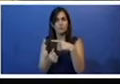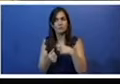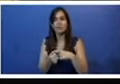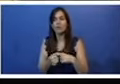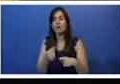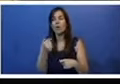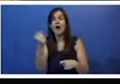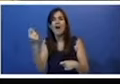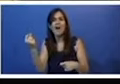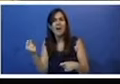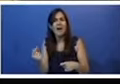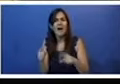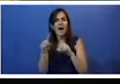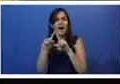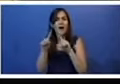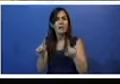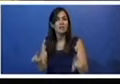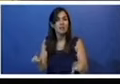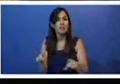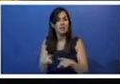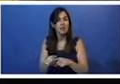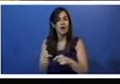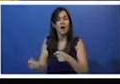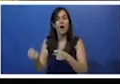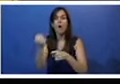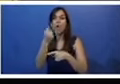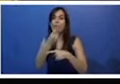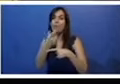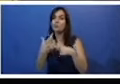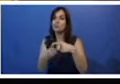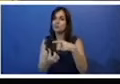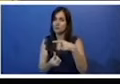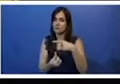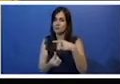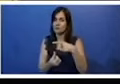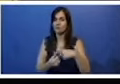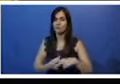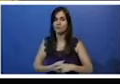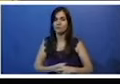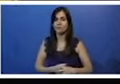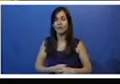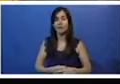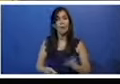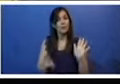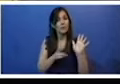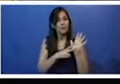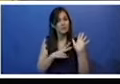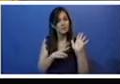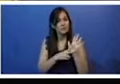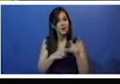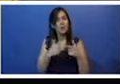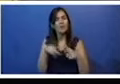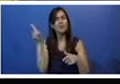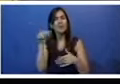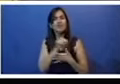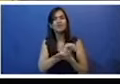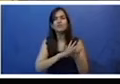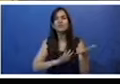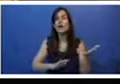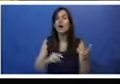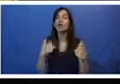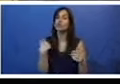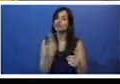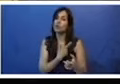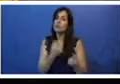cada triângulo representa 1/6 do hexágono prestem bastante atenção a essa atividade que nós vamos